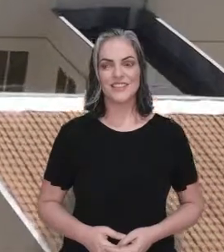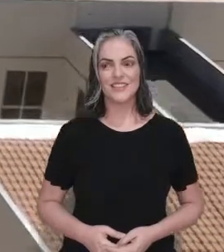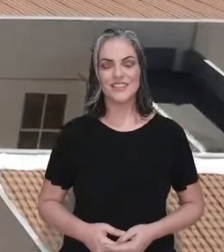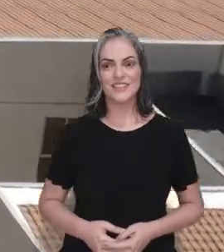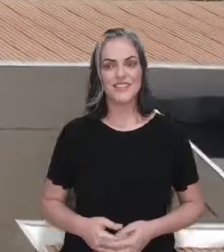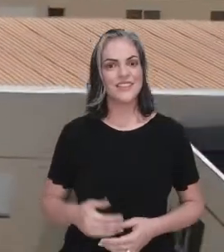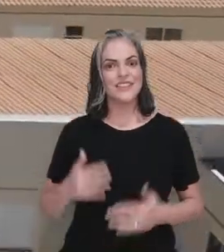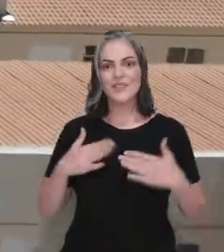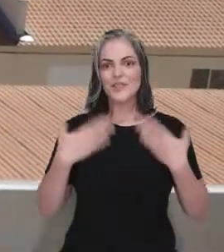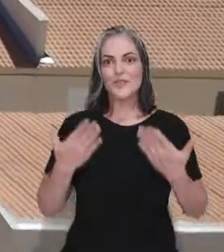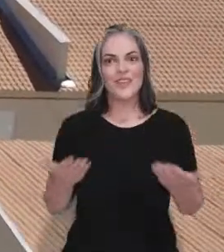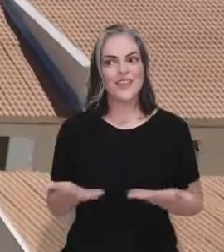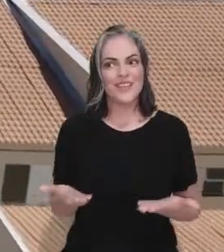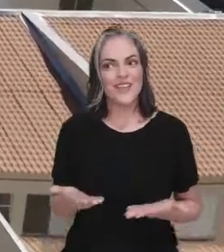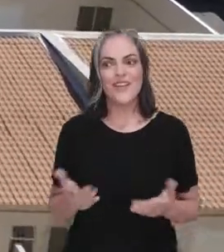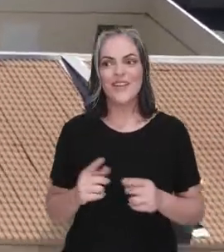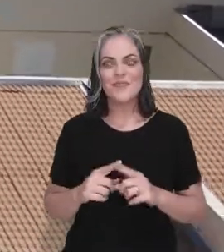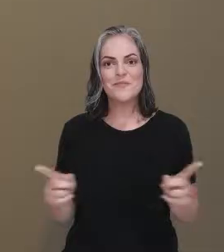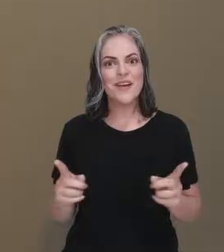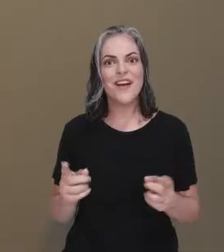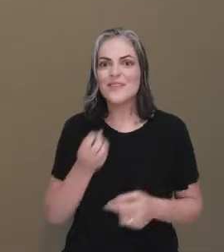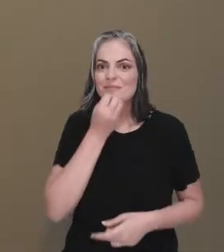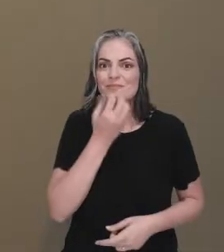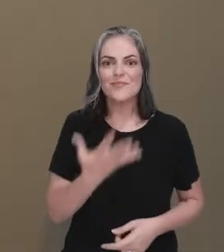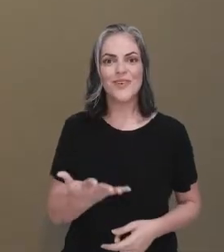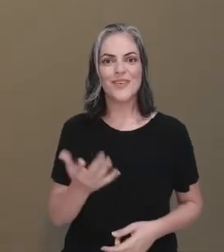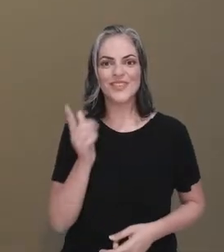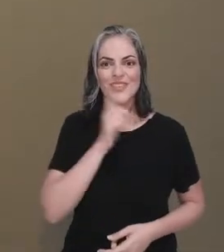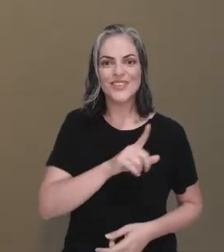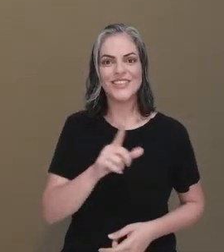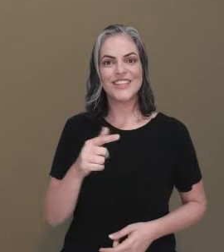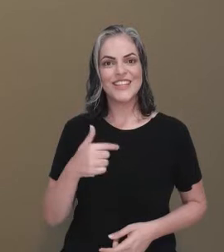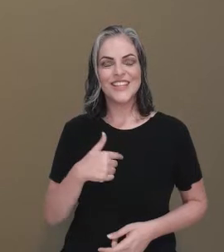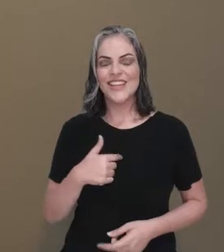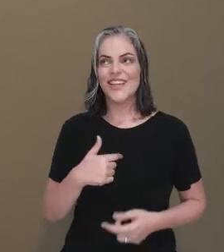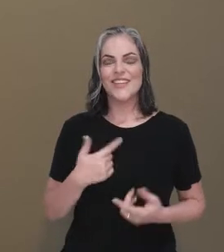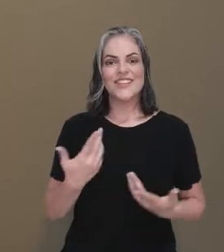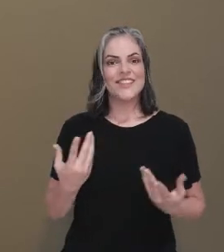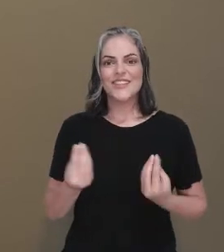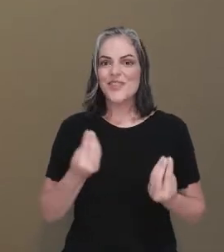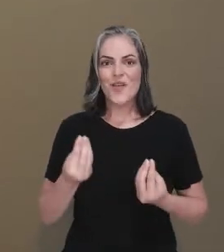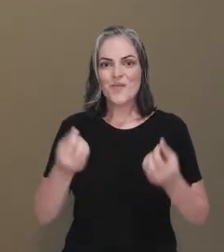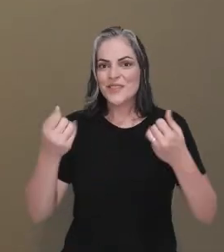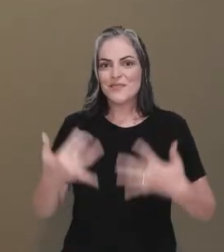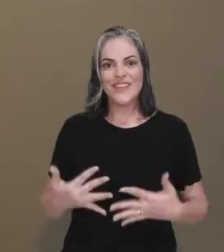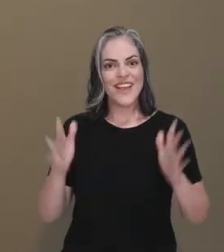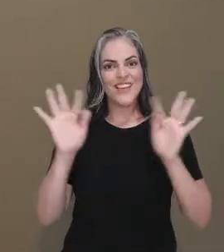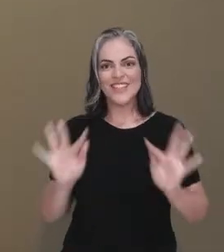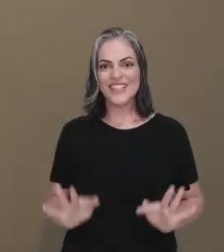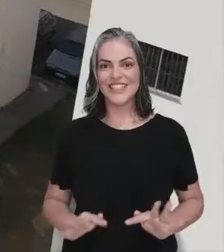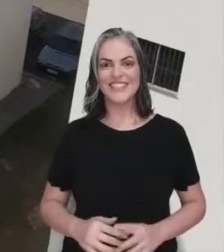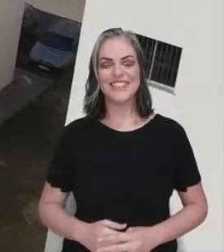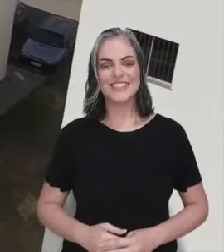Era um momento em que eu não esperava, mas chegou e eu estou muito. Nossa, não tenho nem palavra, porque